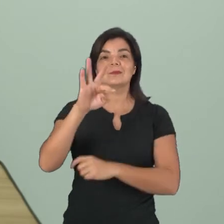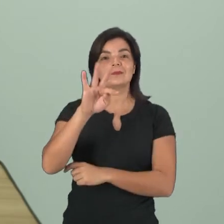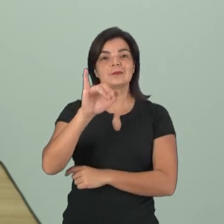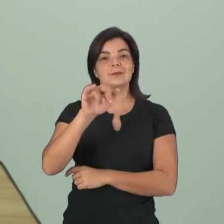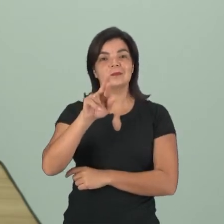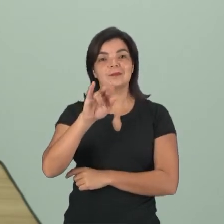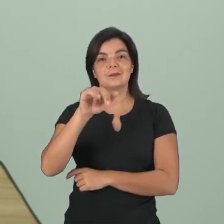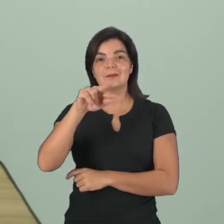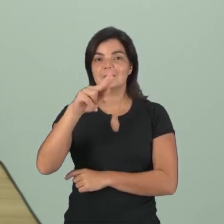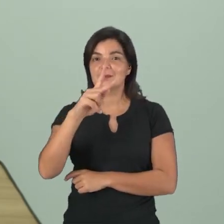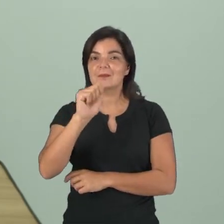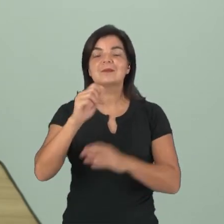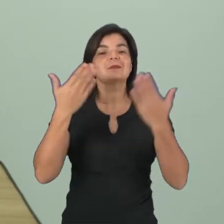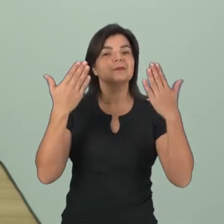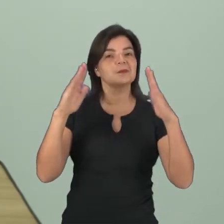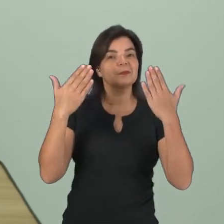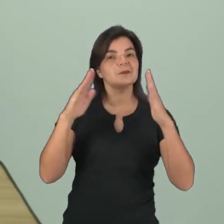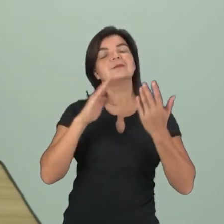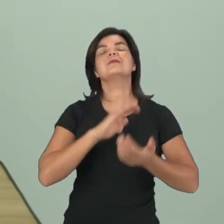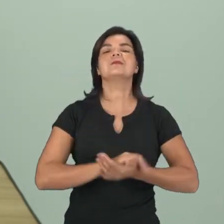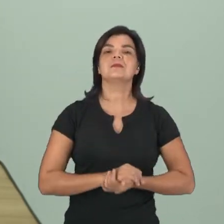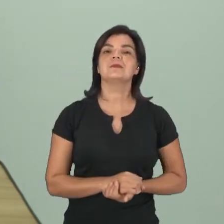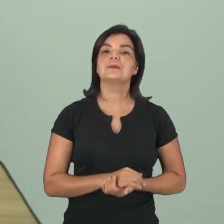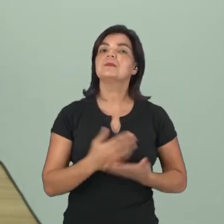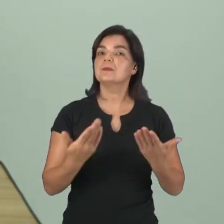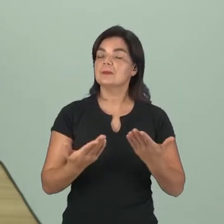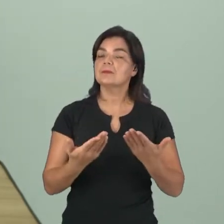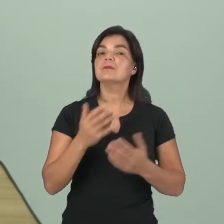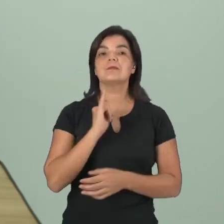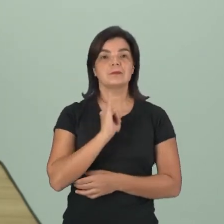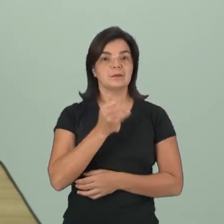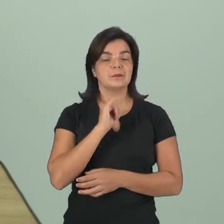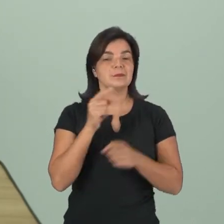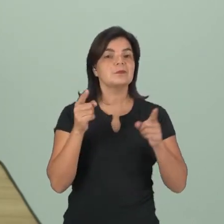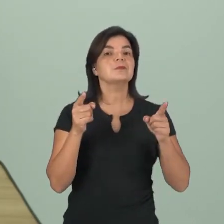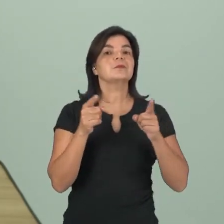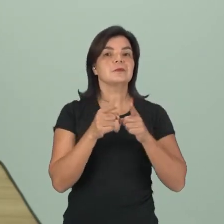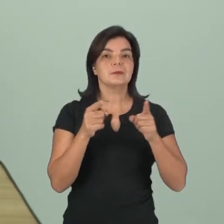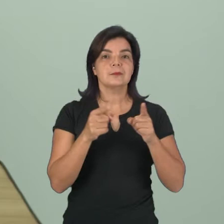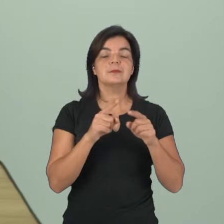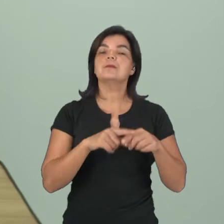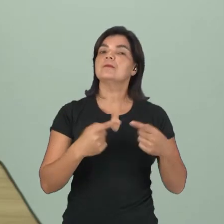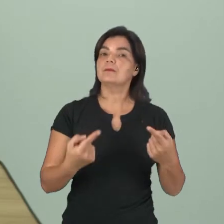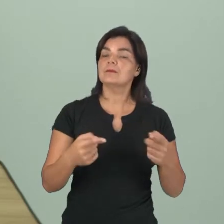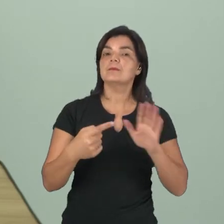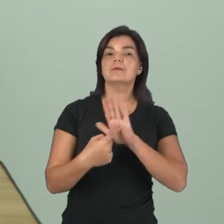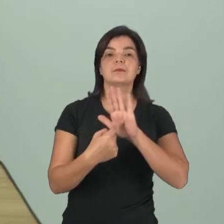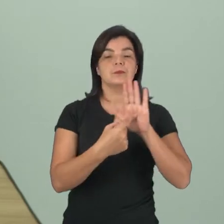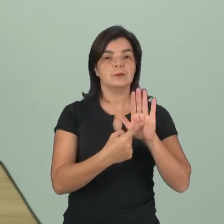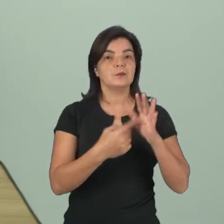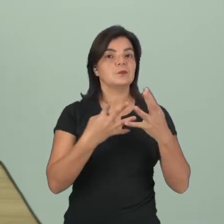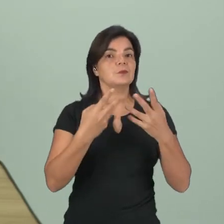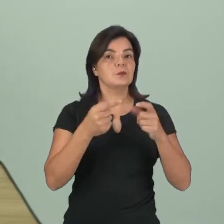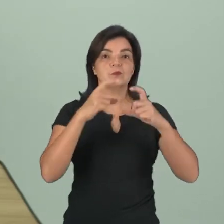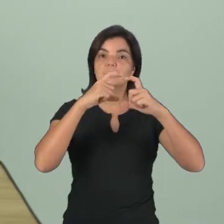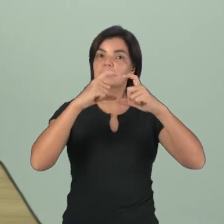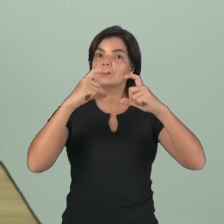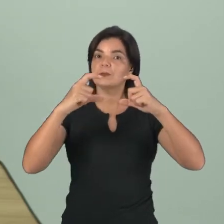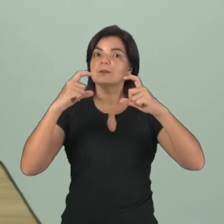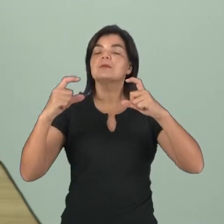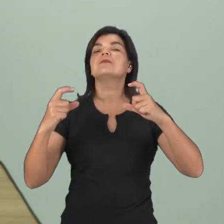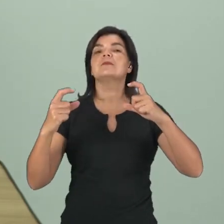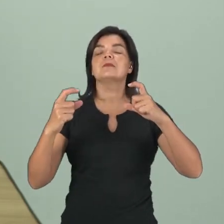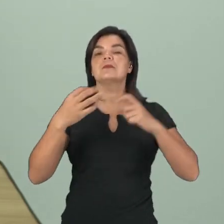tirinha! Parabéns! A tirinha é uma narrativa curta, ela aparece em